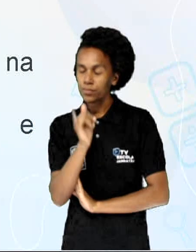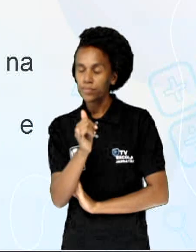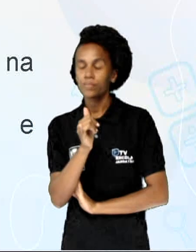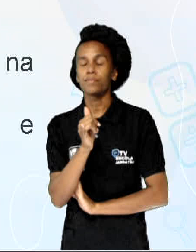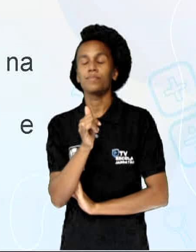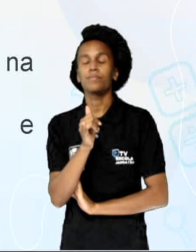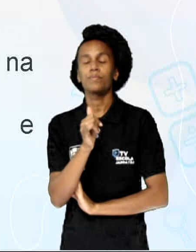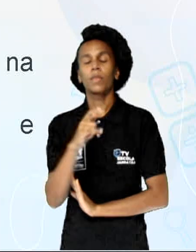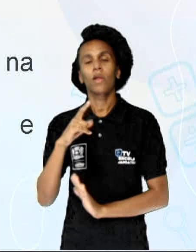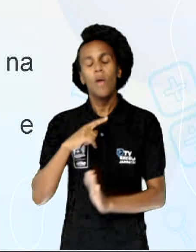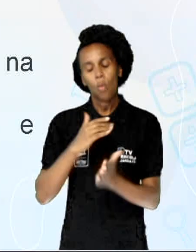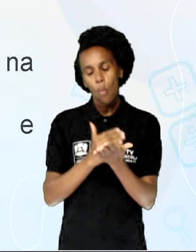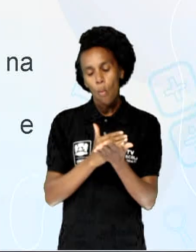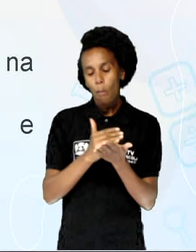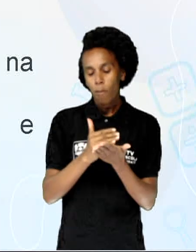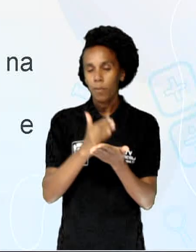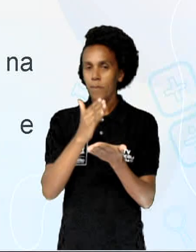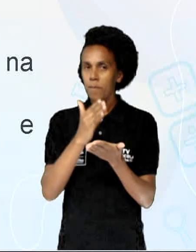tem um final.